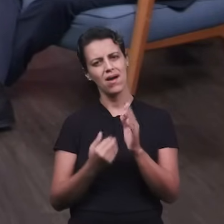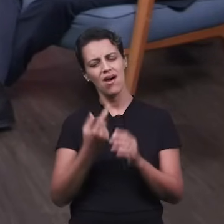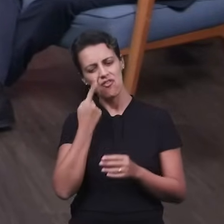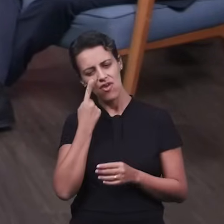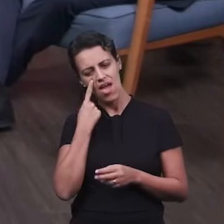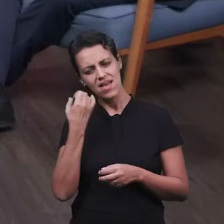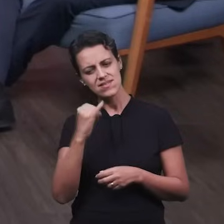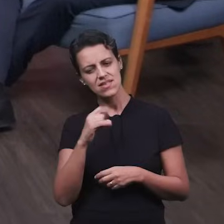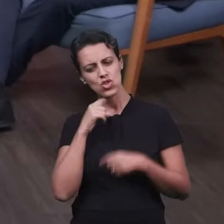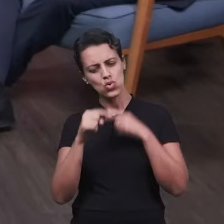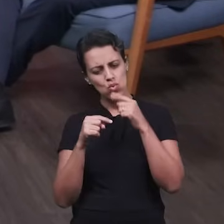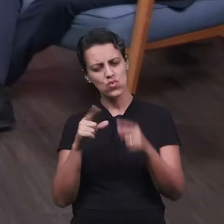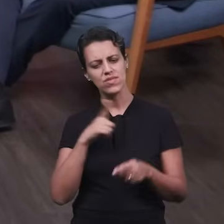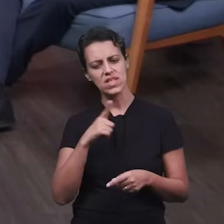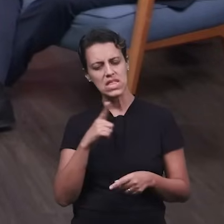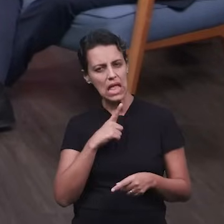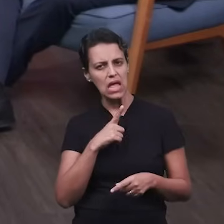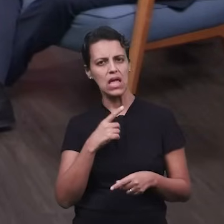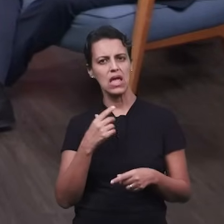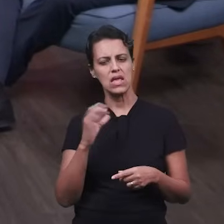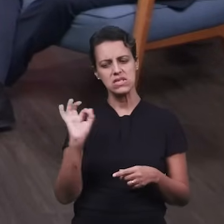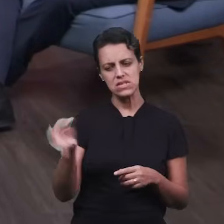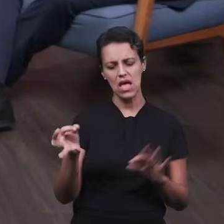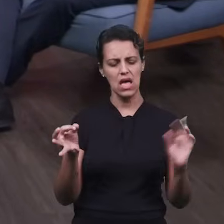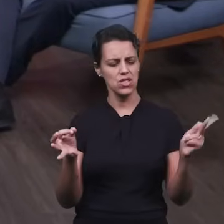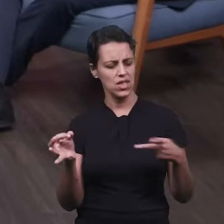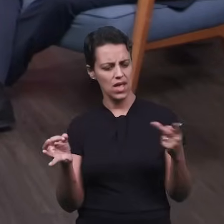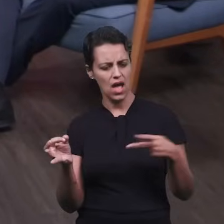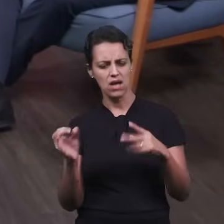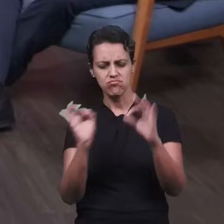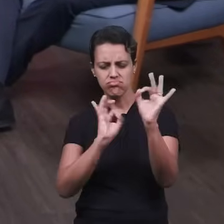vemos, inclusive, se há dúvidas, acertos,